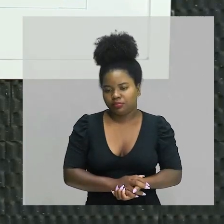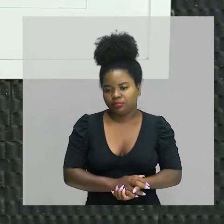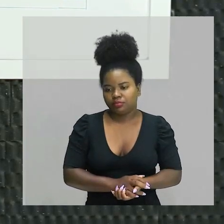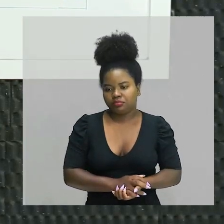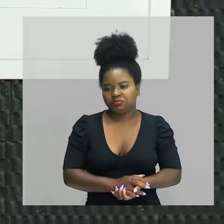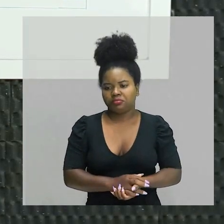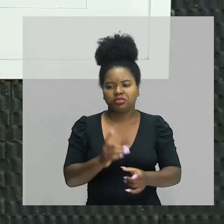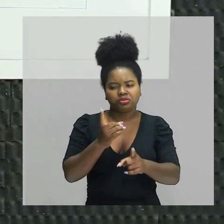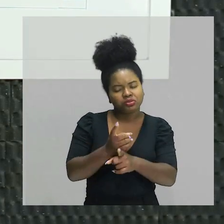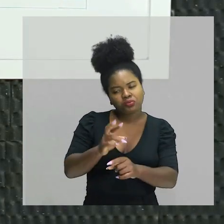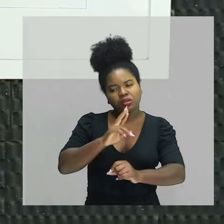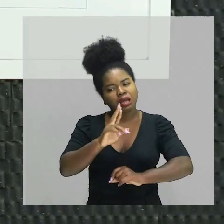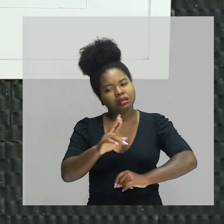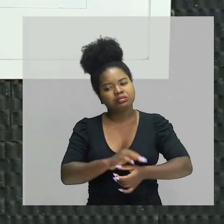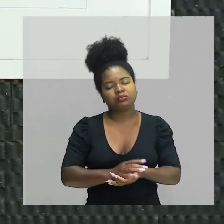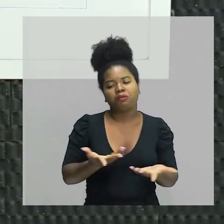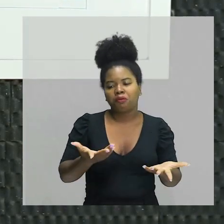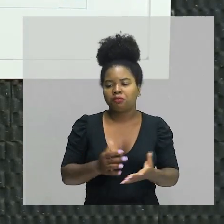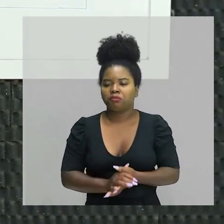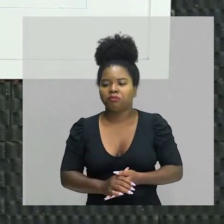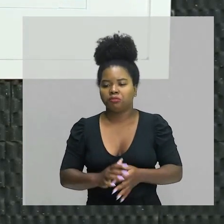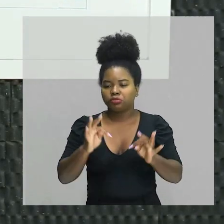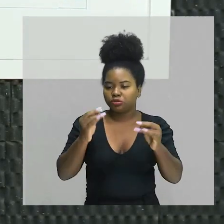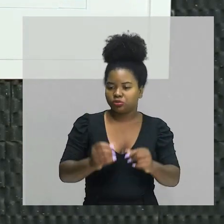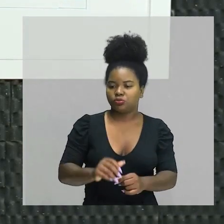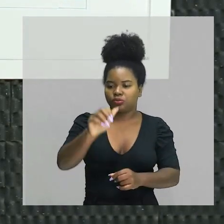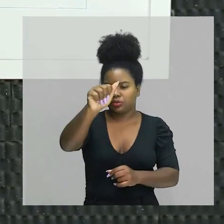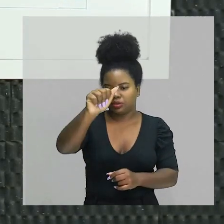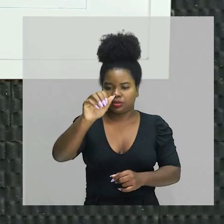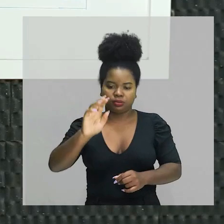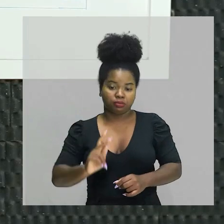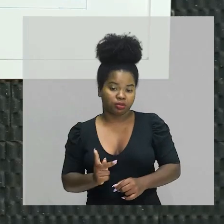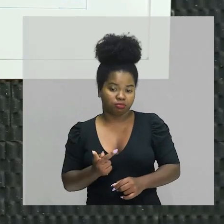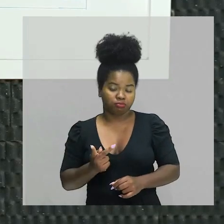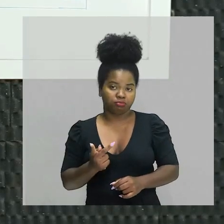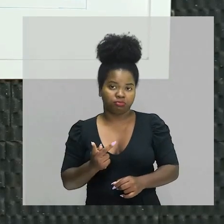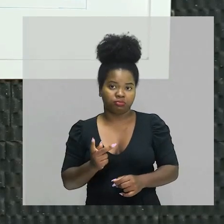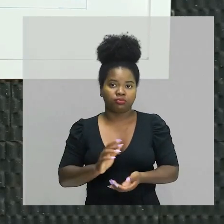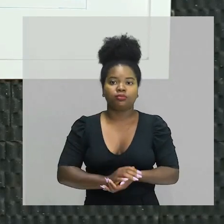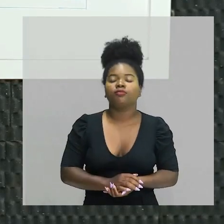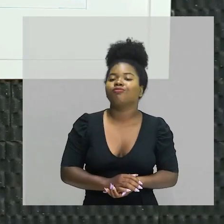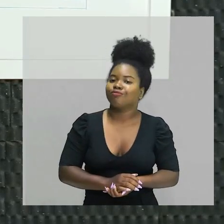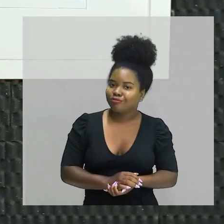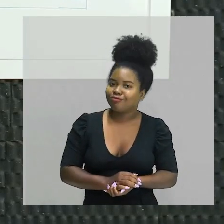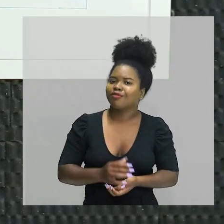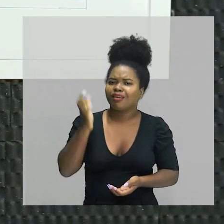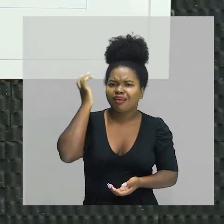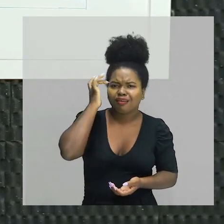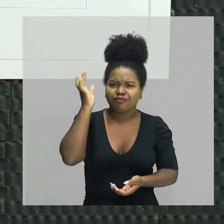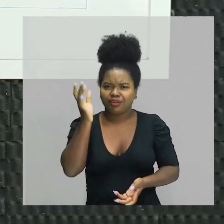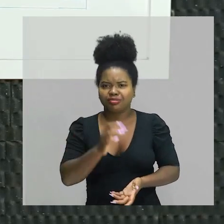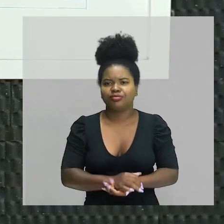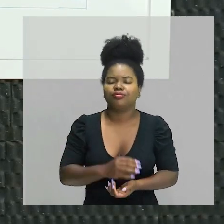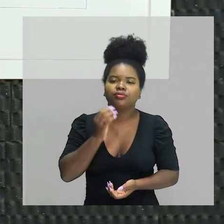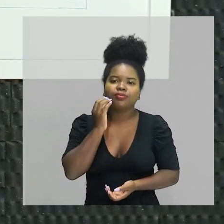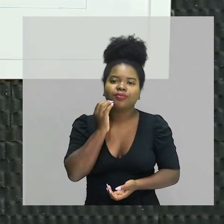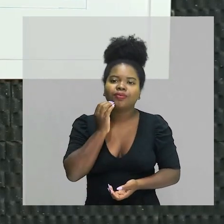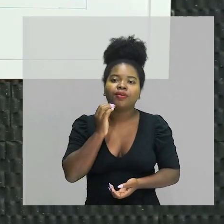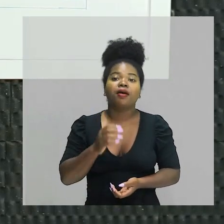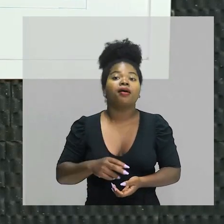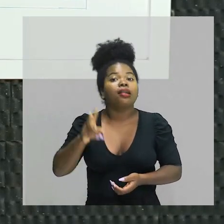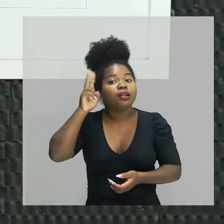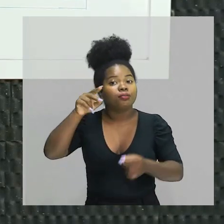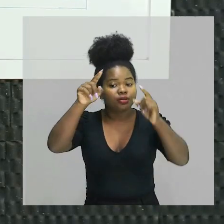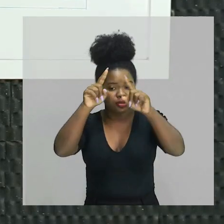medida toda, né? Que é esse segmento todinho aqui do ponto A ao ponto H. Ora, turma, isso aqui é um triângulo